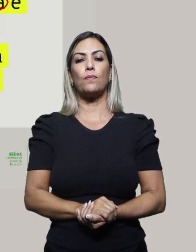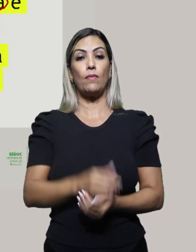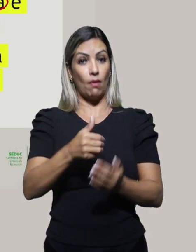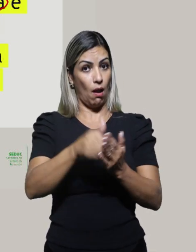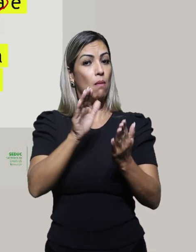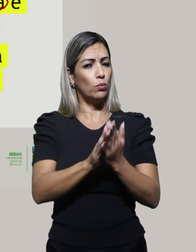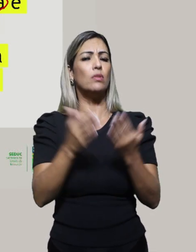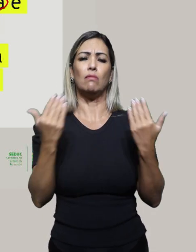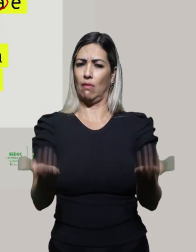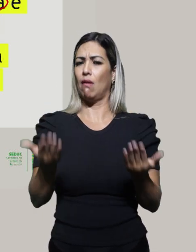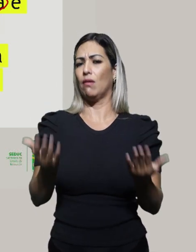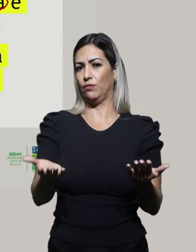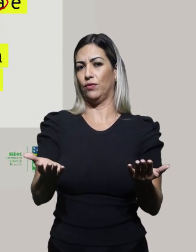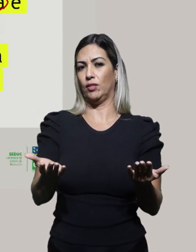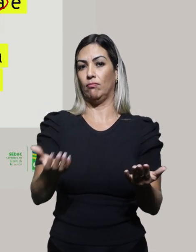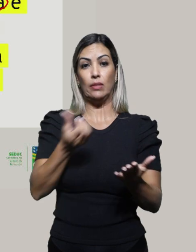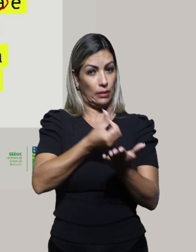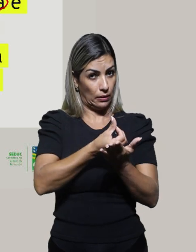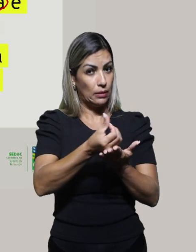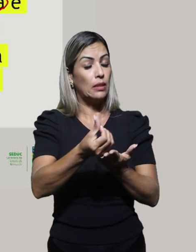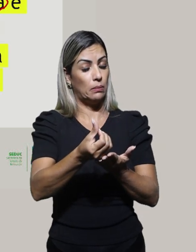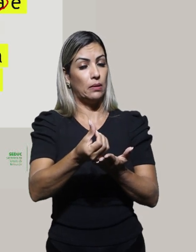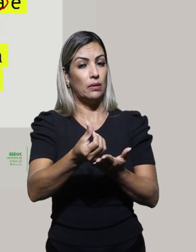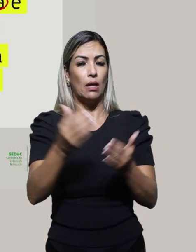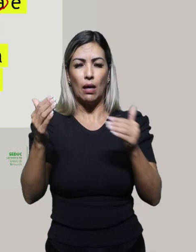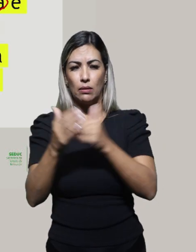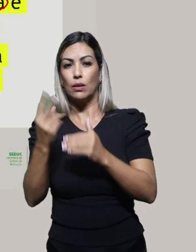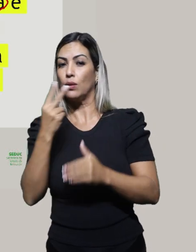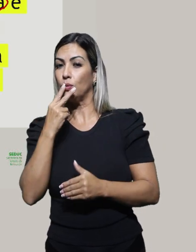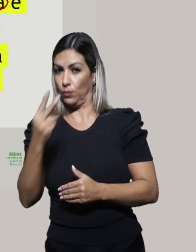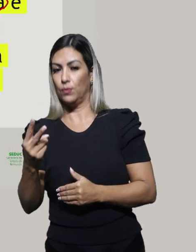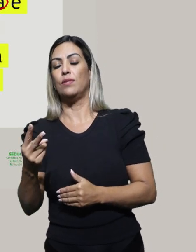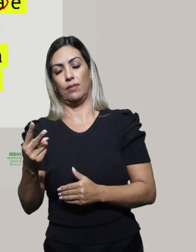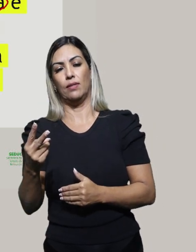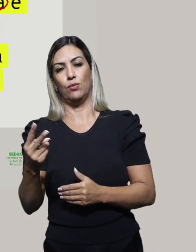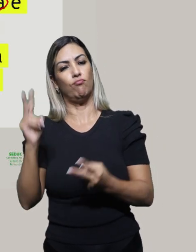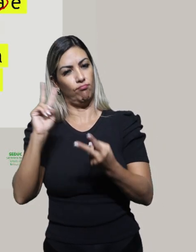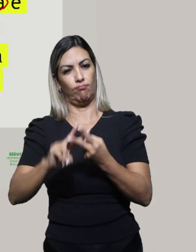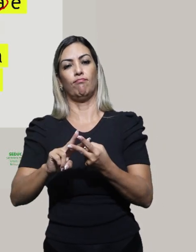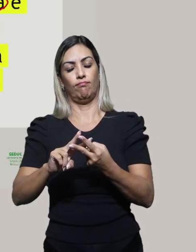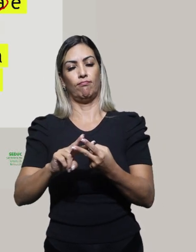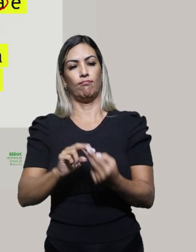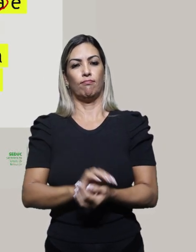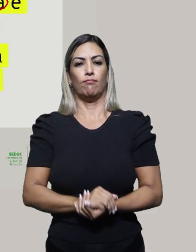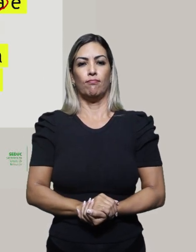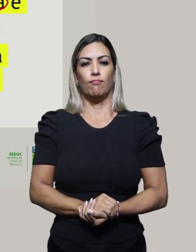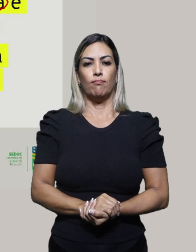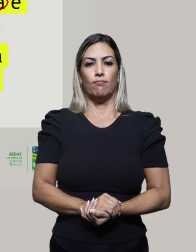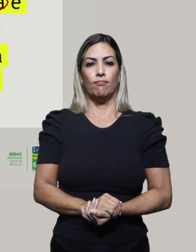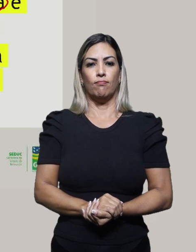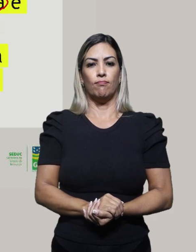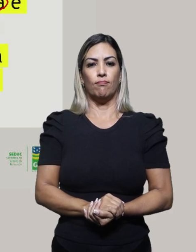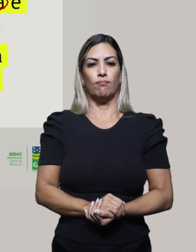A pena dele é bem leve, 6 meses a 2 anos de reclusão.